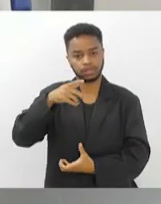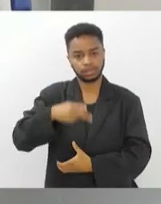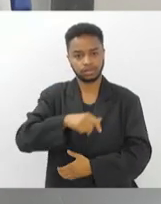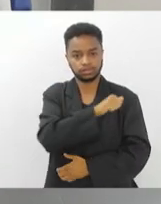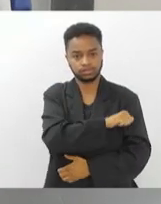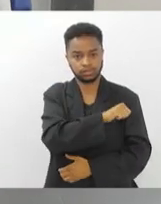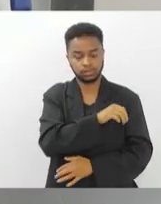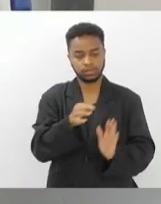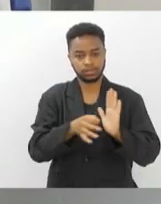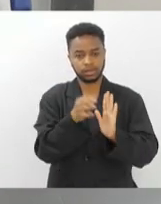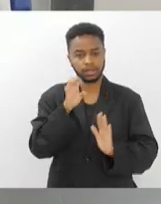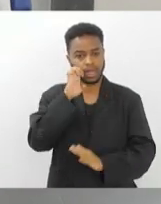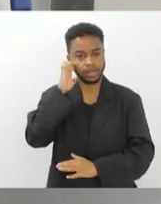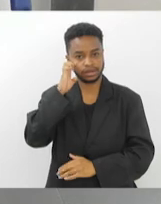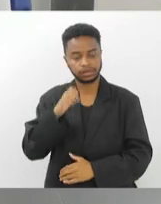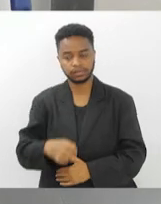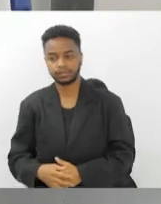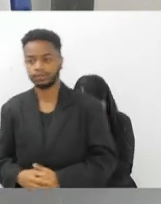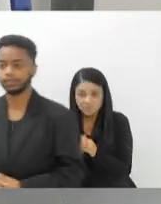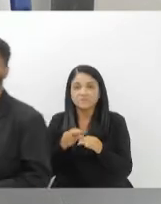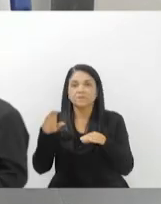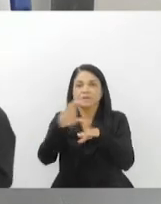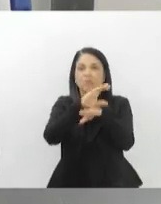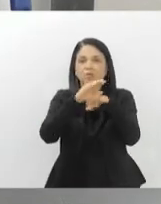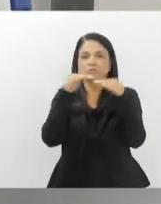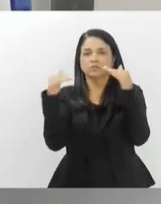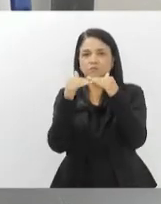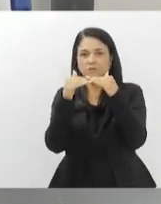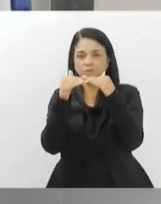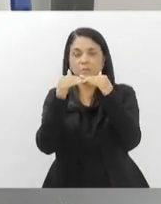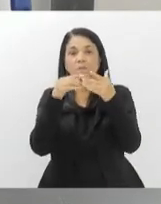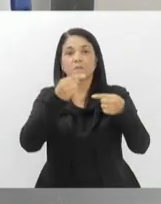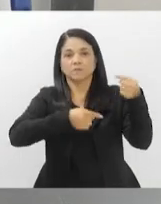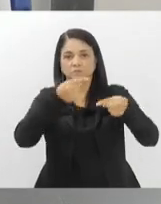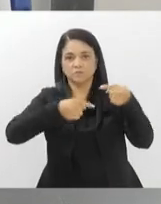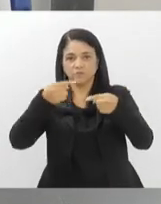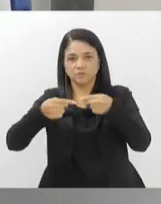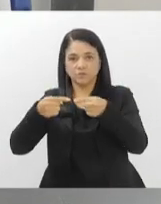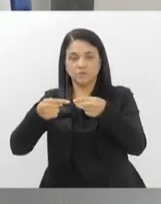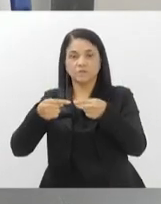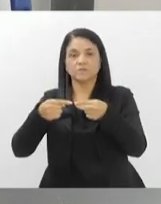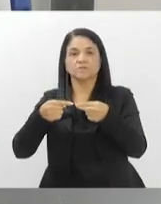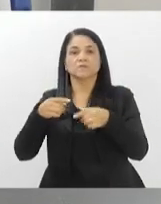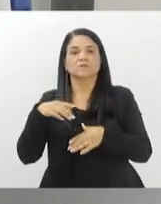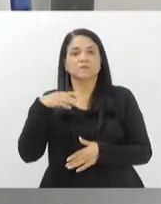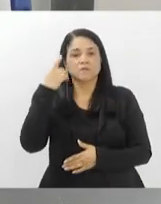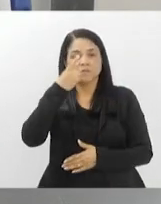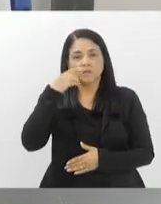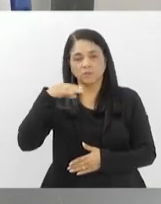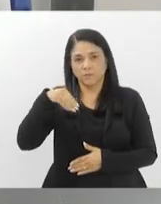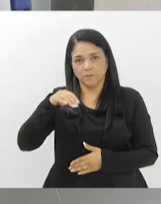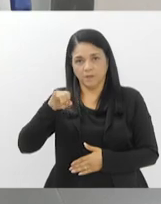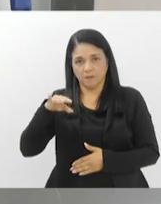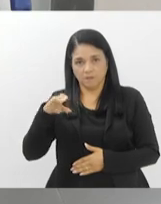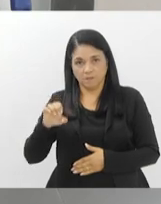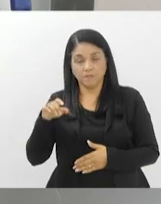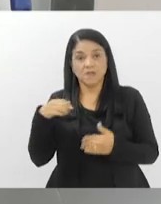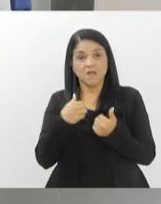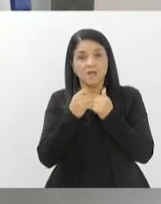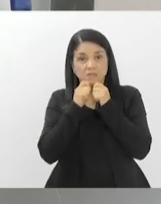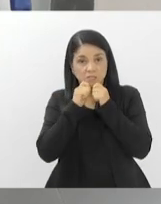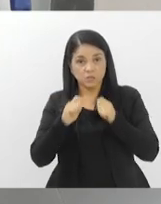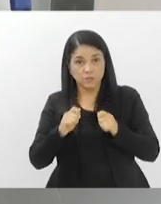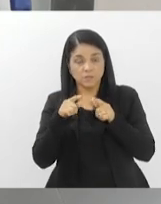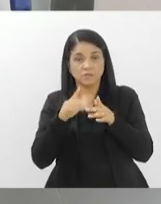Janeiro. Para aparecer, deputado Élica Takimoto. Pela constitucionalidade. Para discutir. Para discutir, em discussão, para discutir, deputado Carlos Mink. Presidente, a nossa assessoria